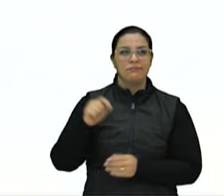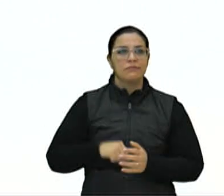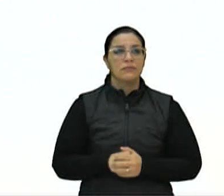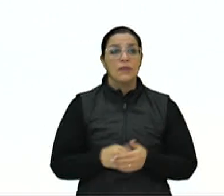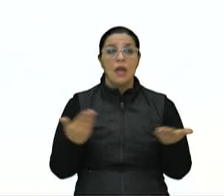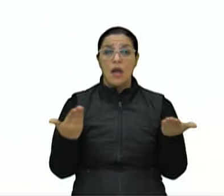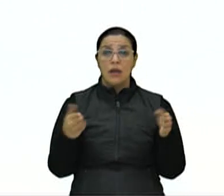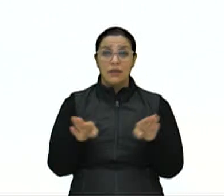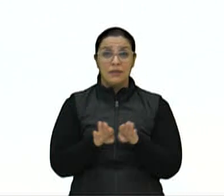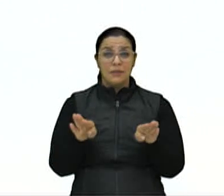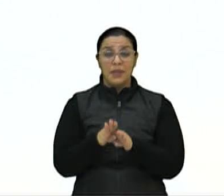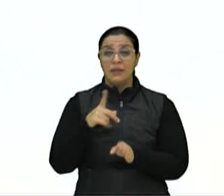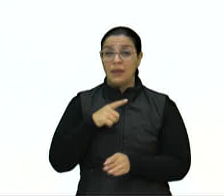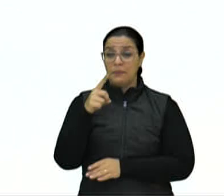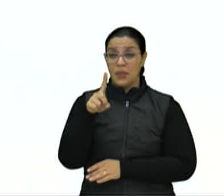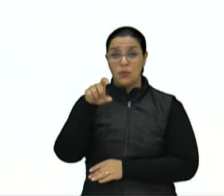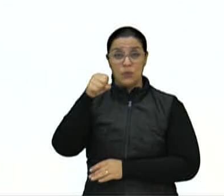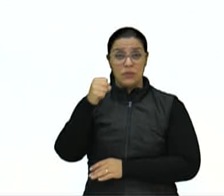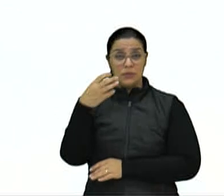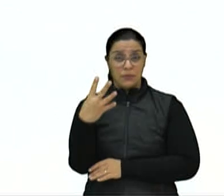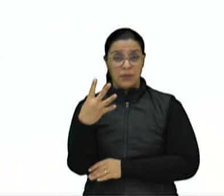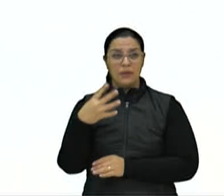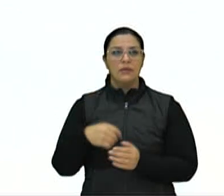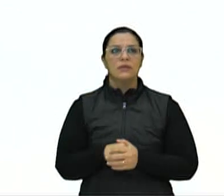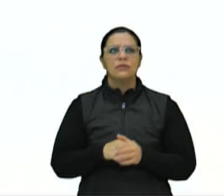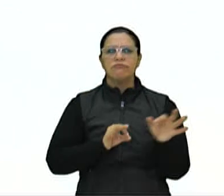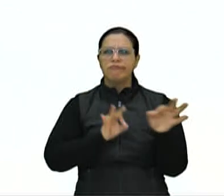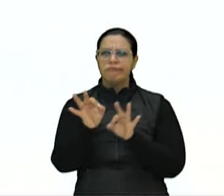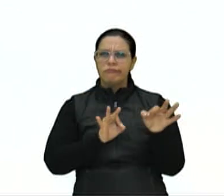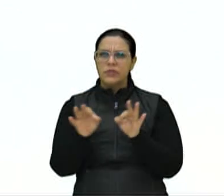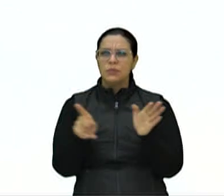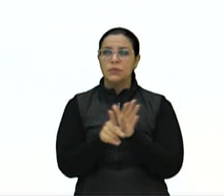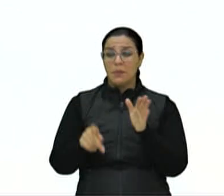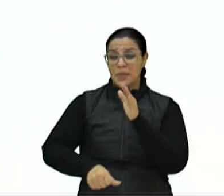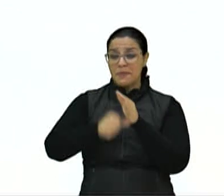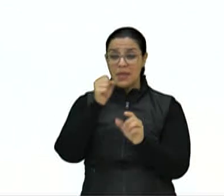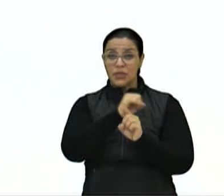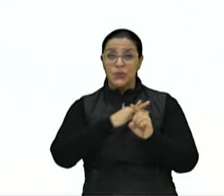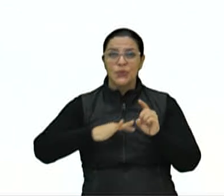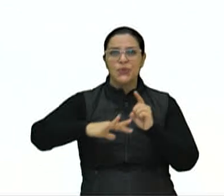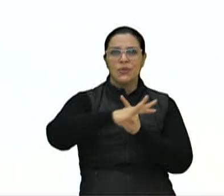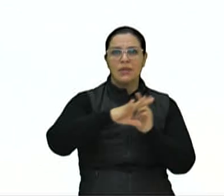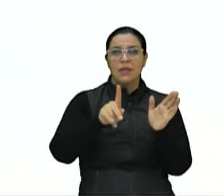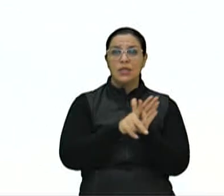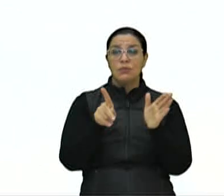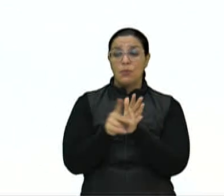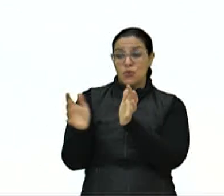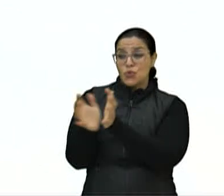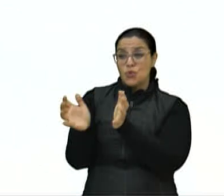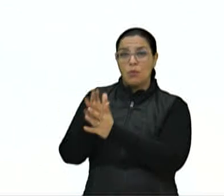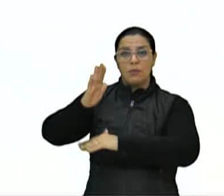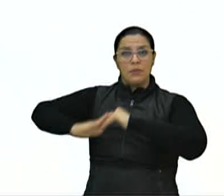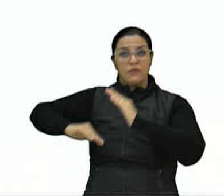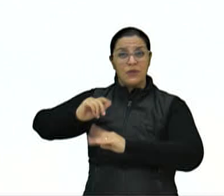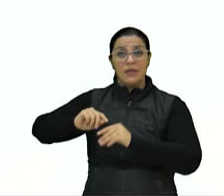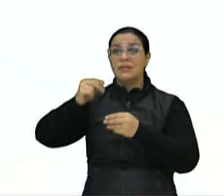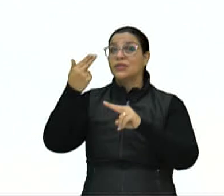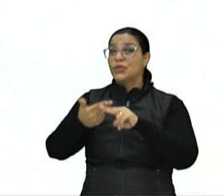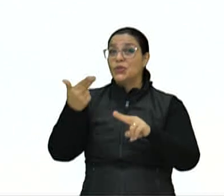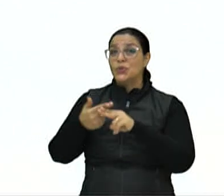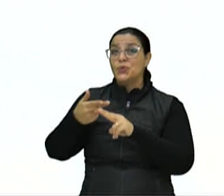Em 1804, é organizada a primeira Sociedade de Aquarelistas e no ano